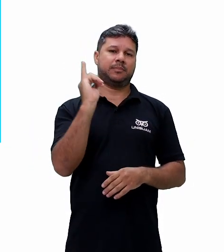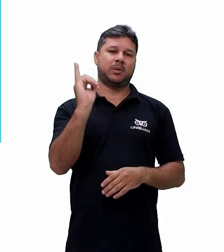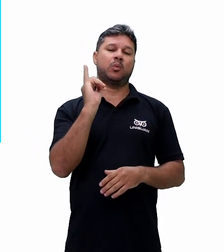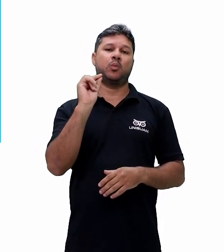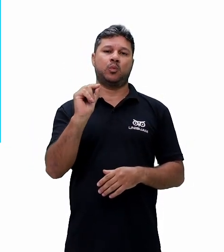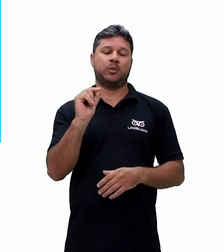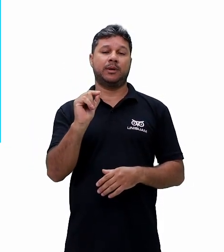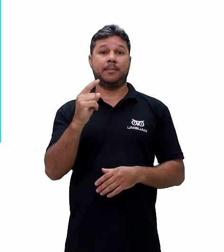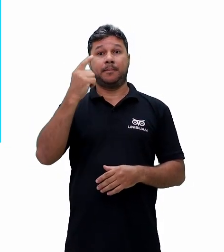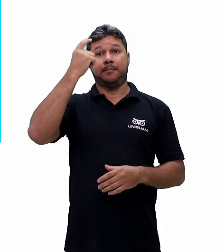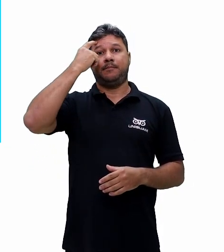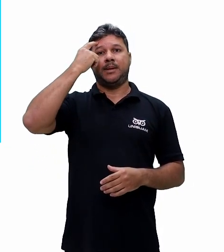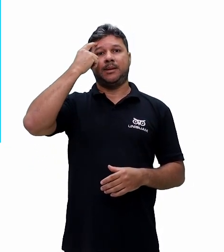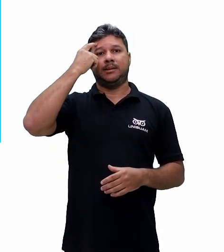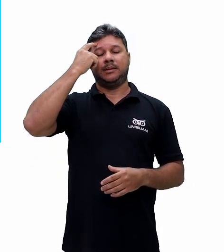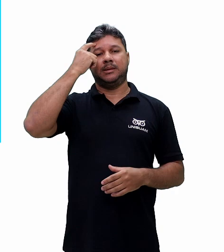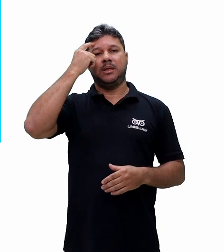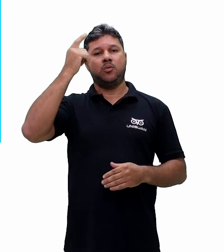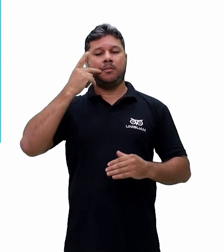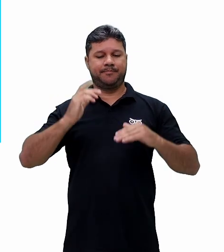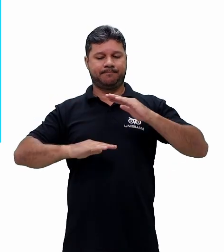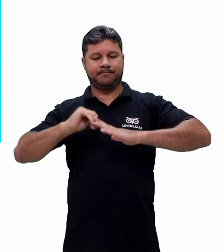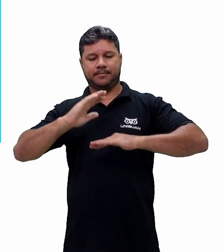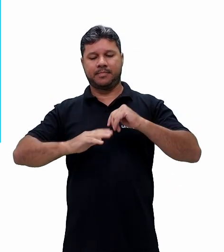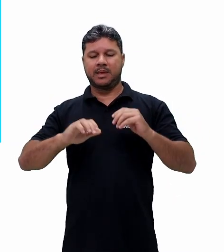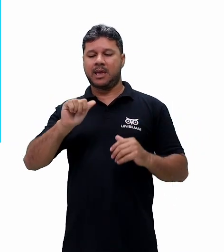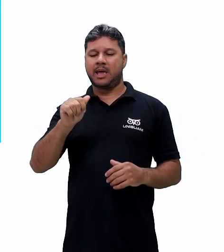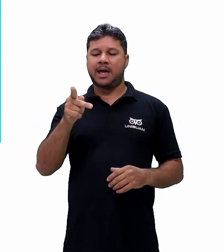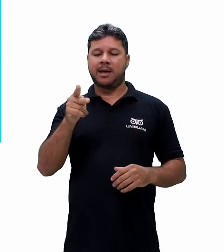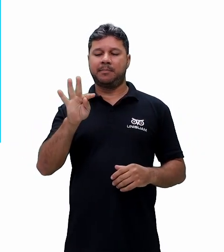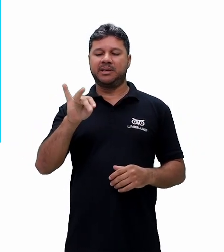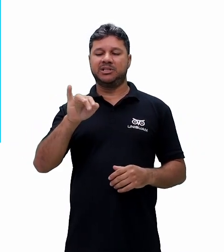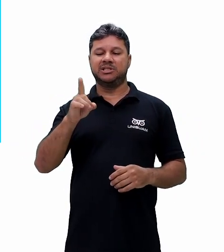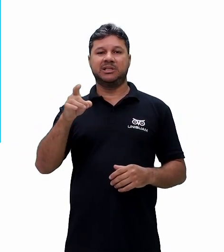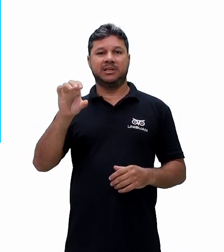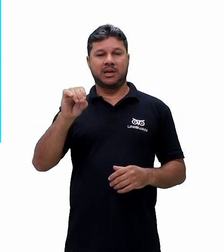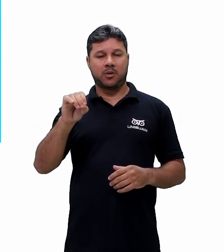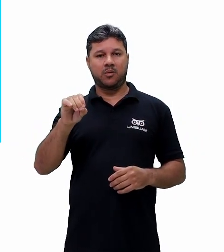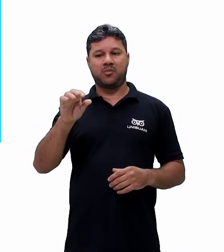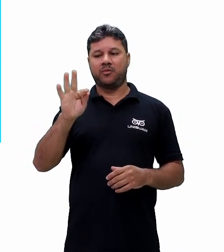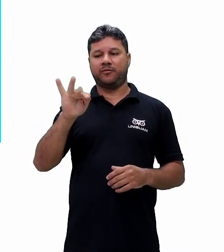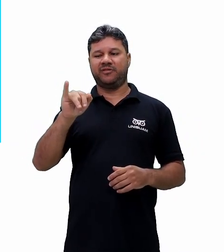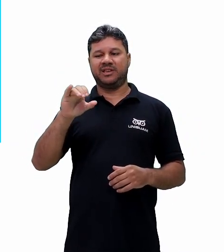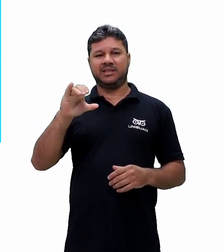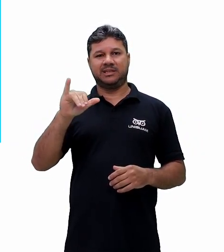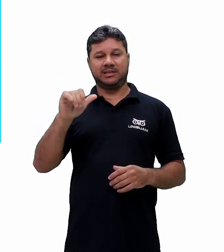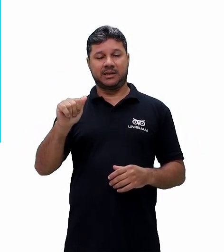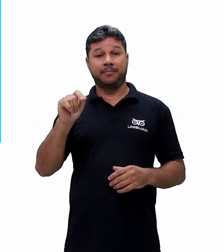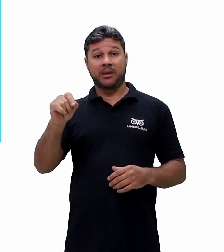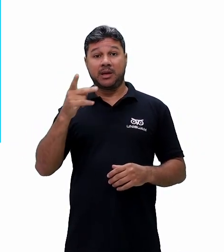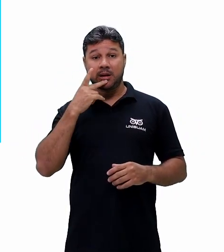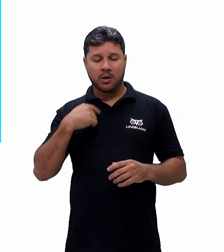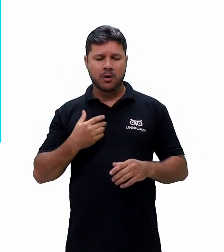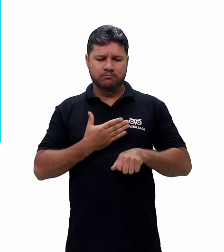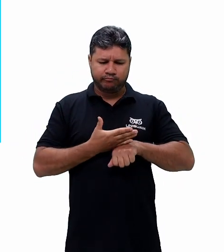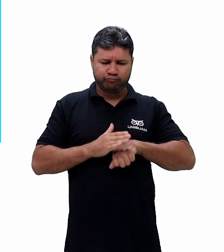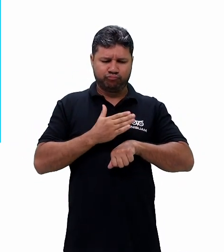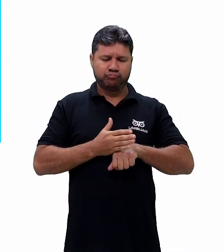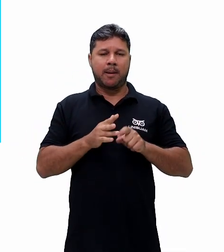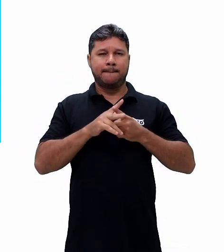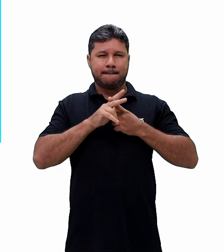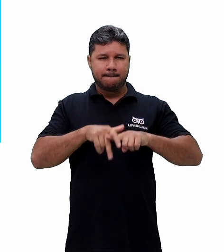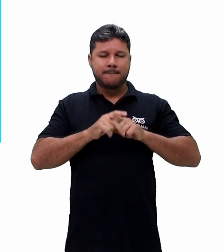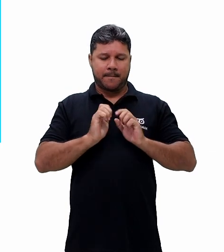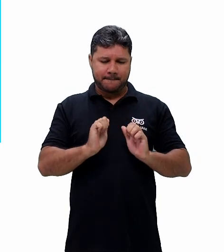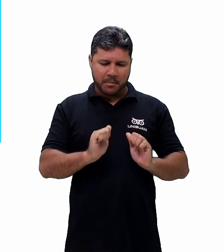importantes quando se pensa em aptidão física. Logo, melhorar a